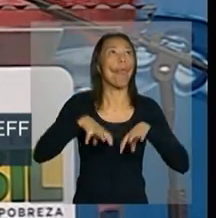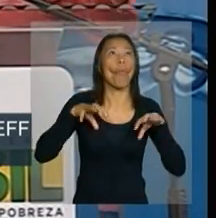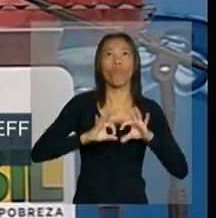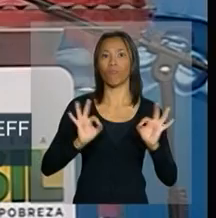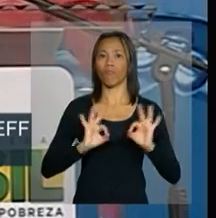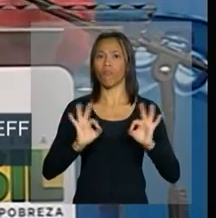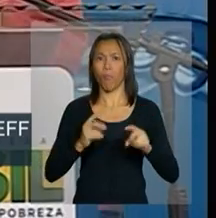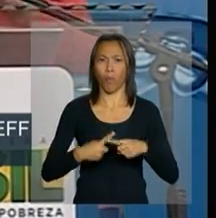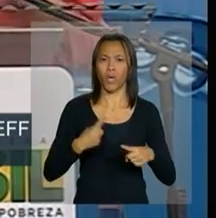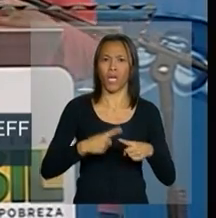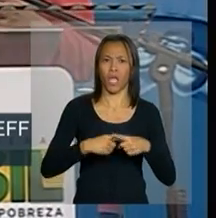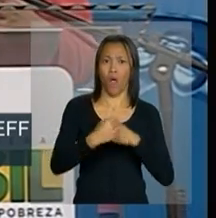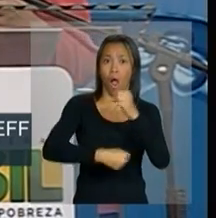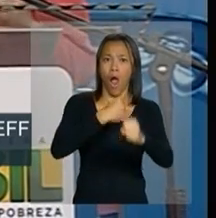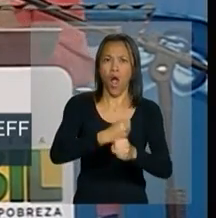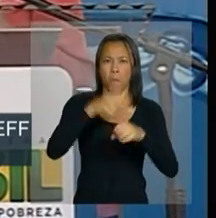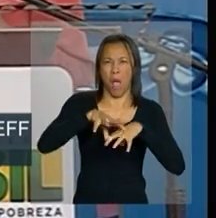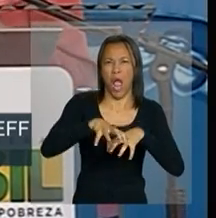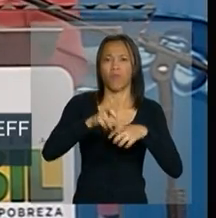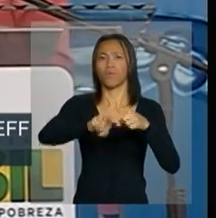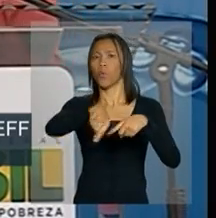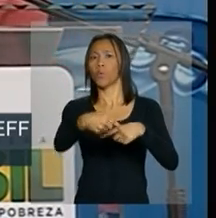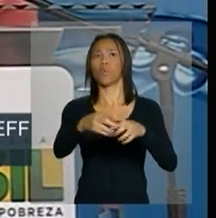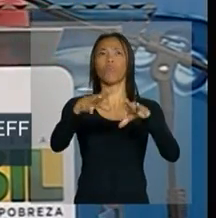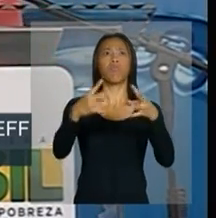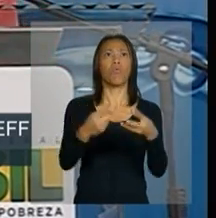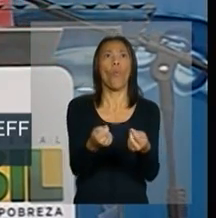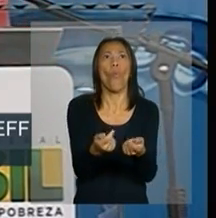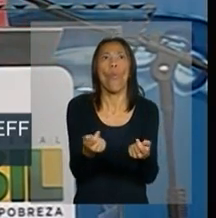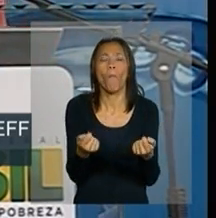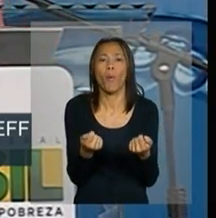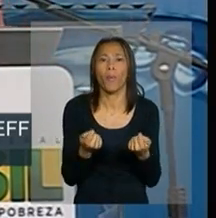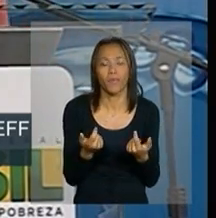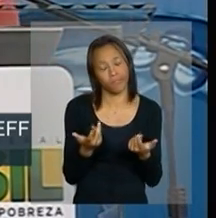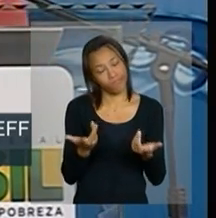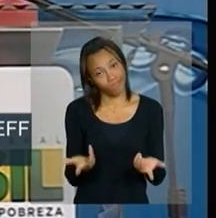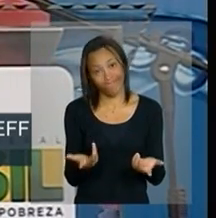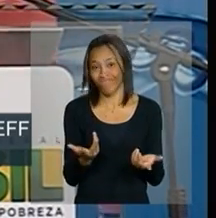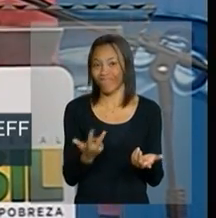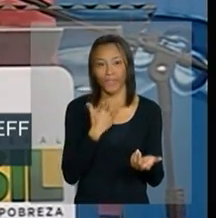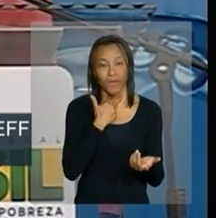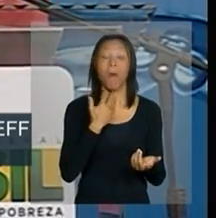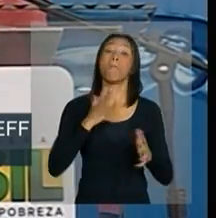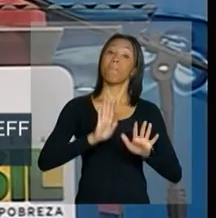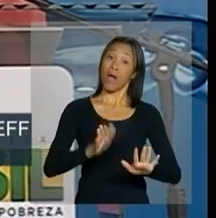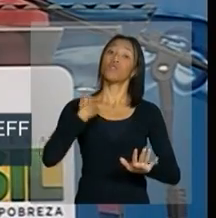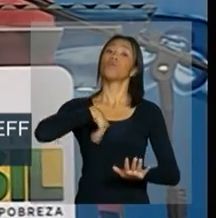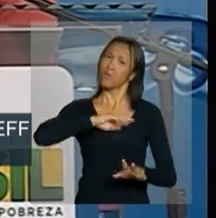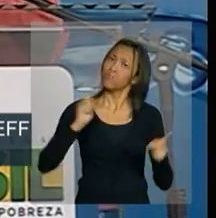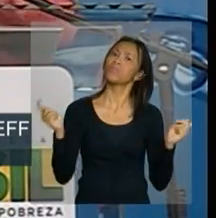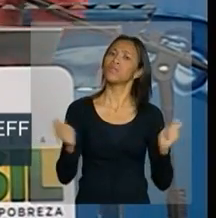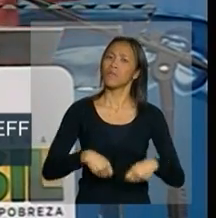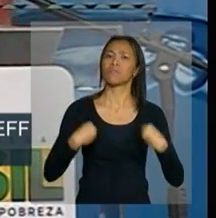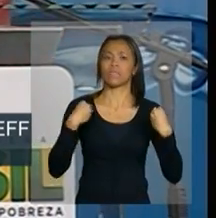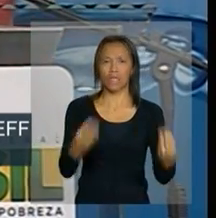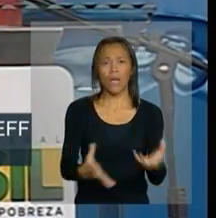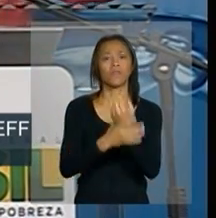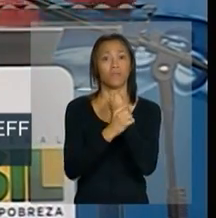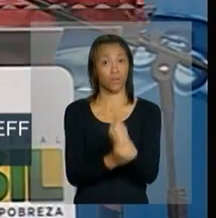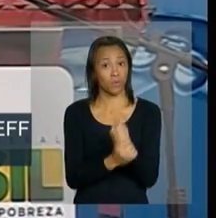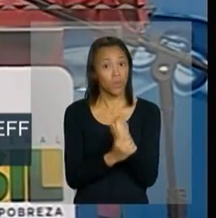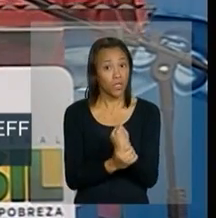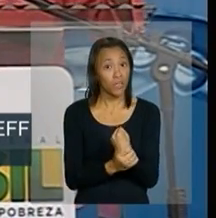porque um ano chove mais do que o outro. Mas nós podemos garantir que a gente